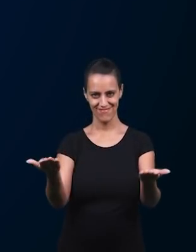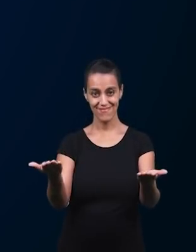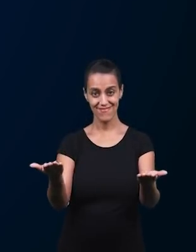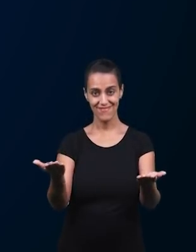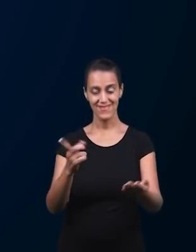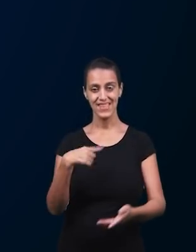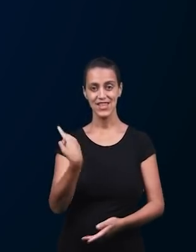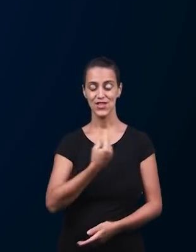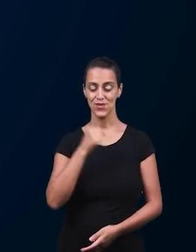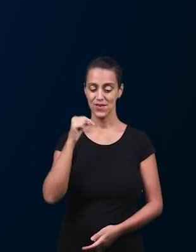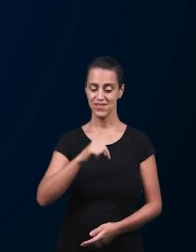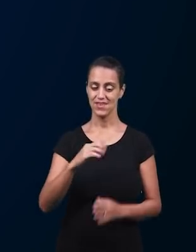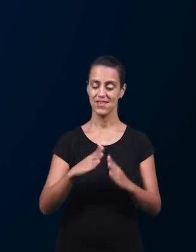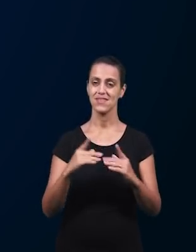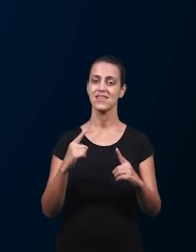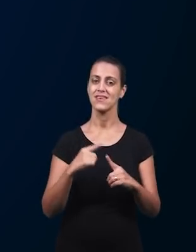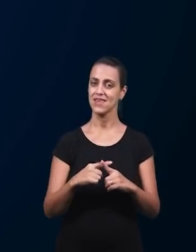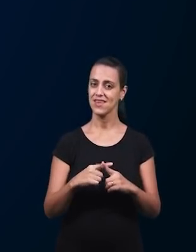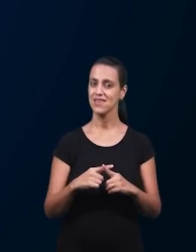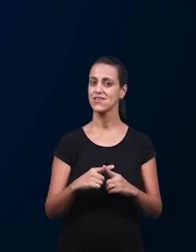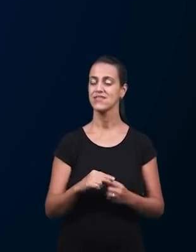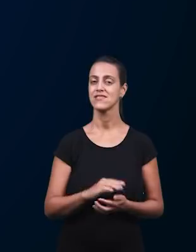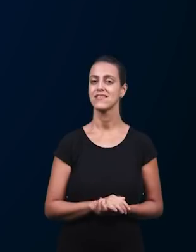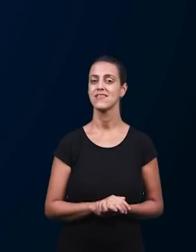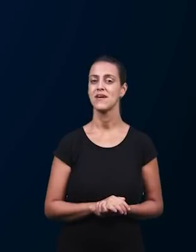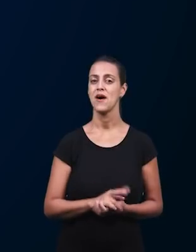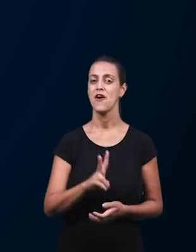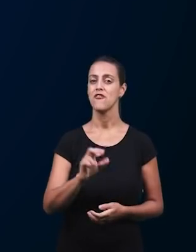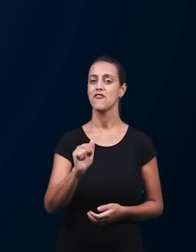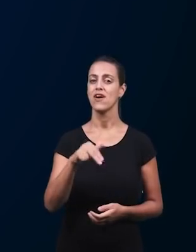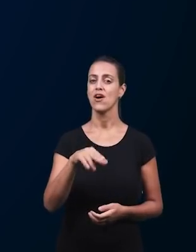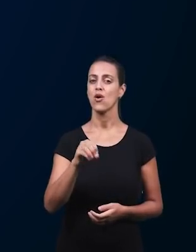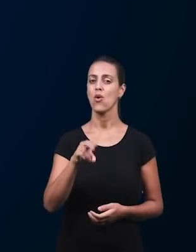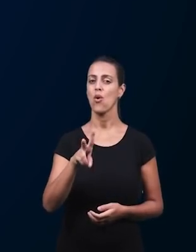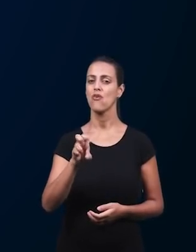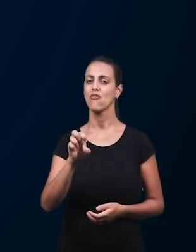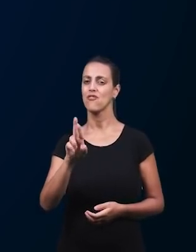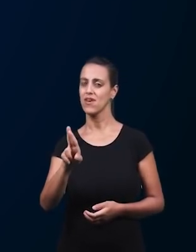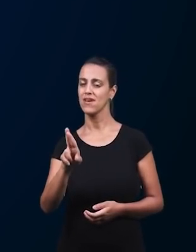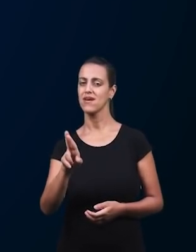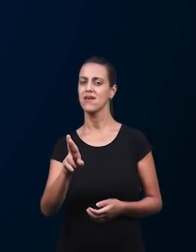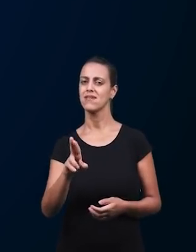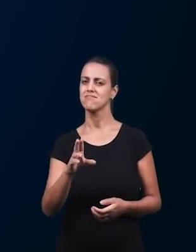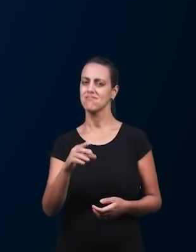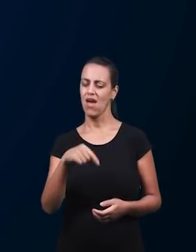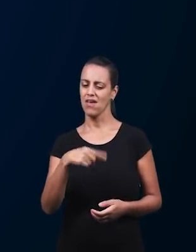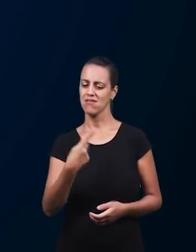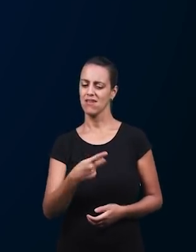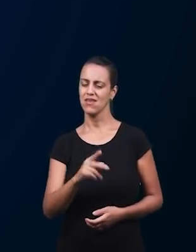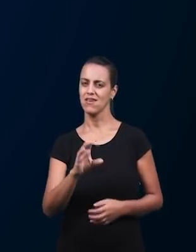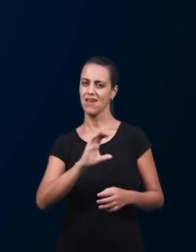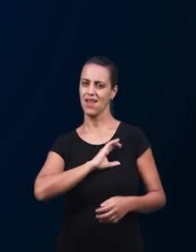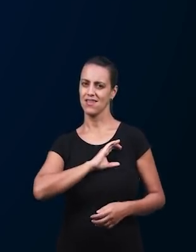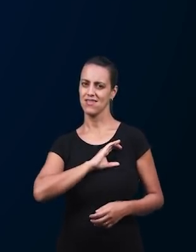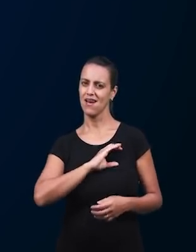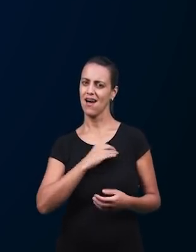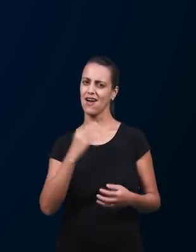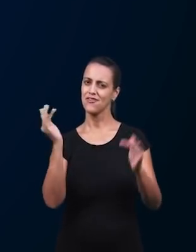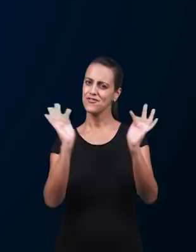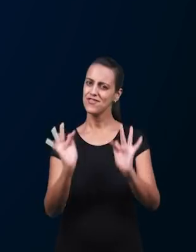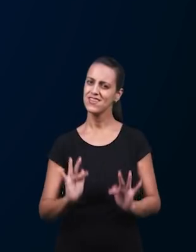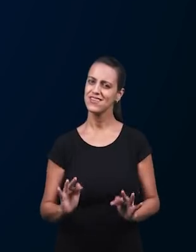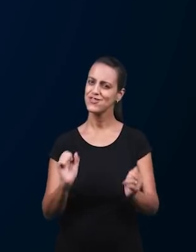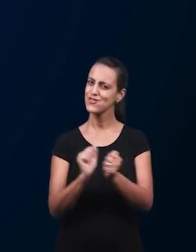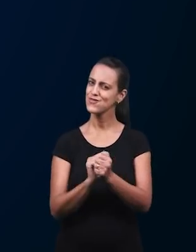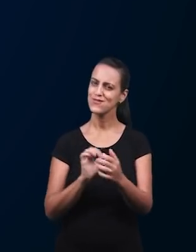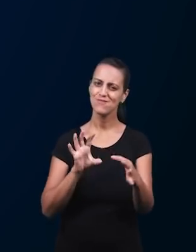aqui da Igreja de Vancouver, na costa oeste do Canadá, estamos felizes de poder participar com os irmãos nesta programação da